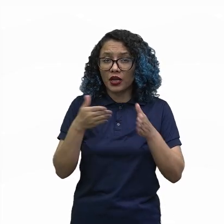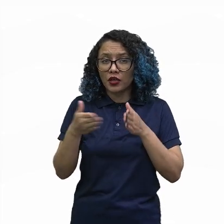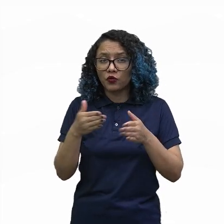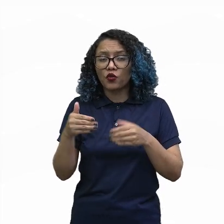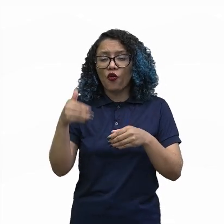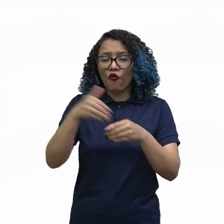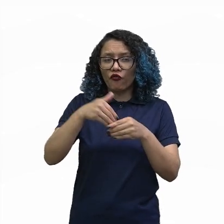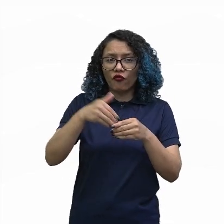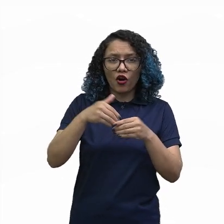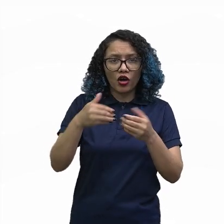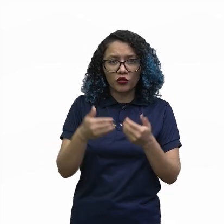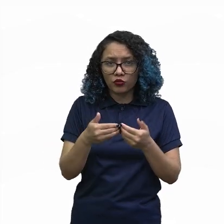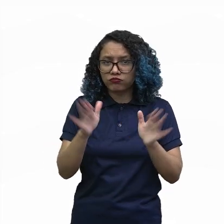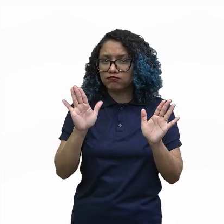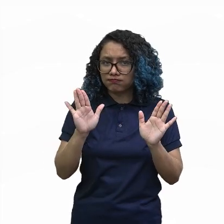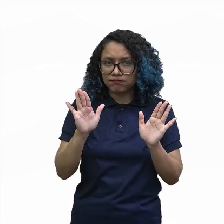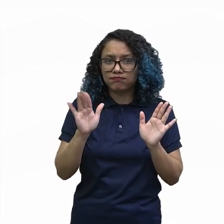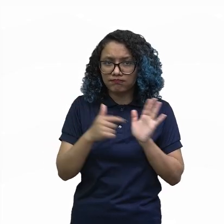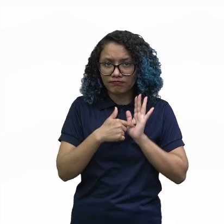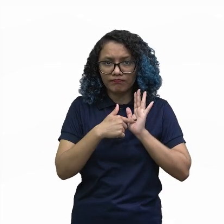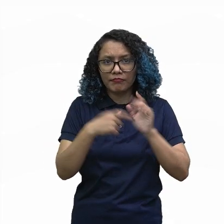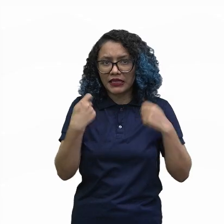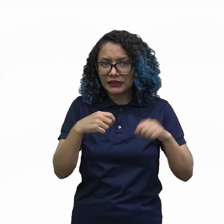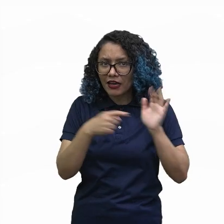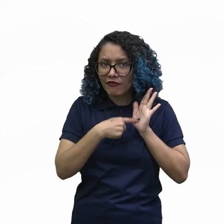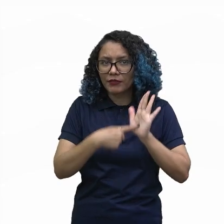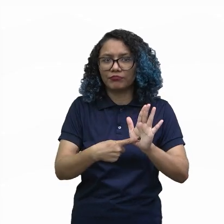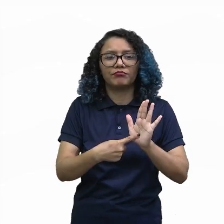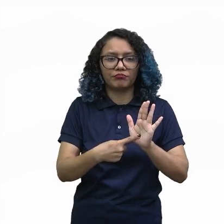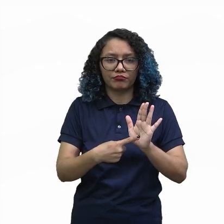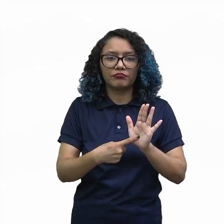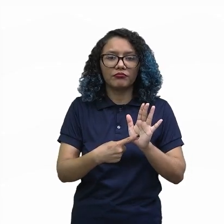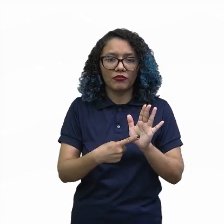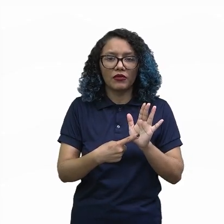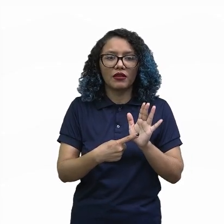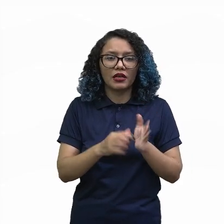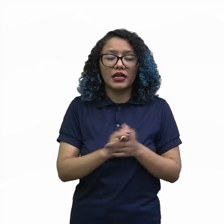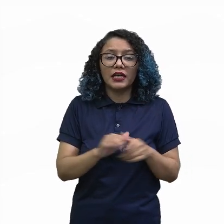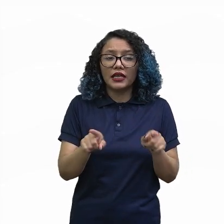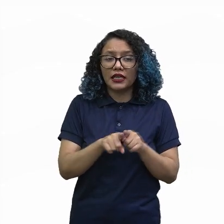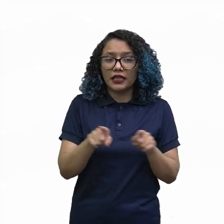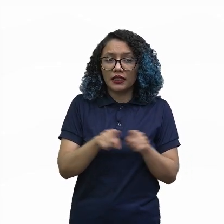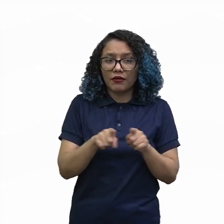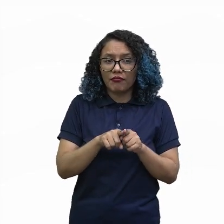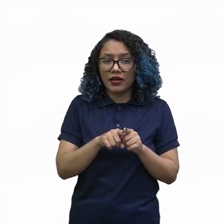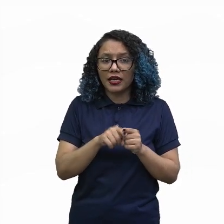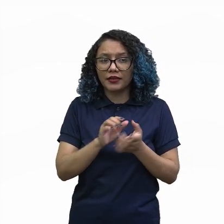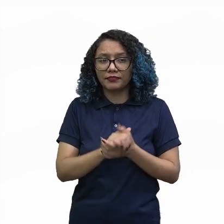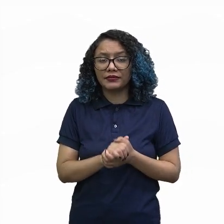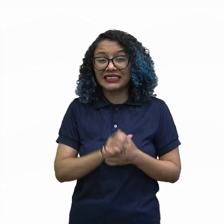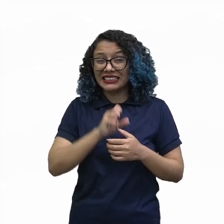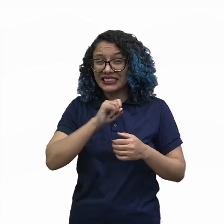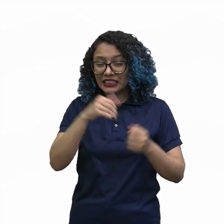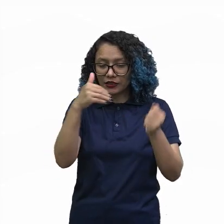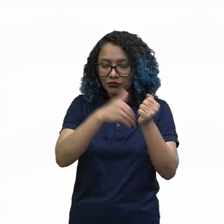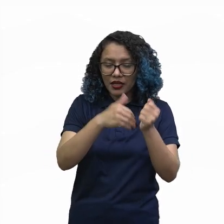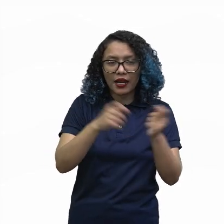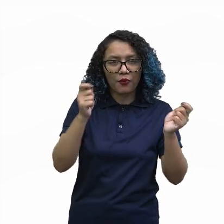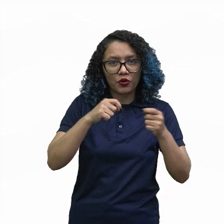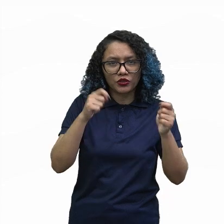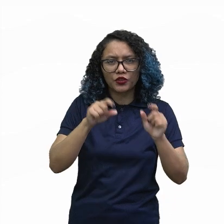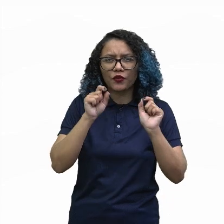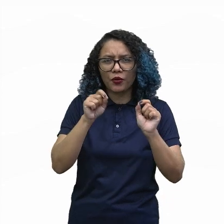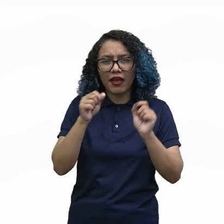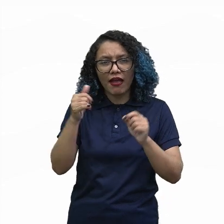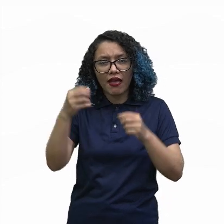aberto, e o voto secreto ele impediria aquele processo de coerção, né, do voto de cabresto. Eles